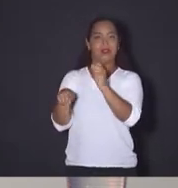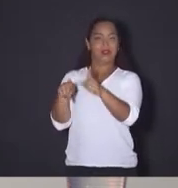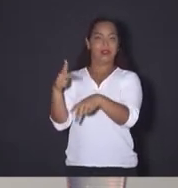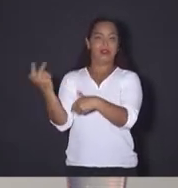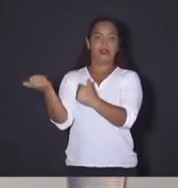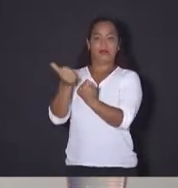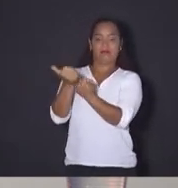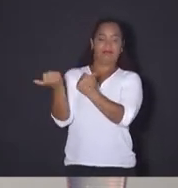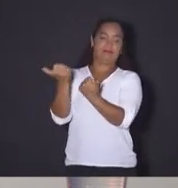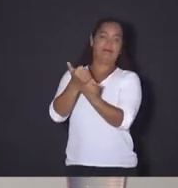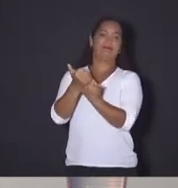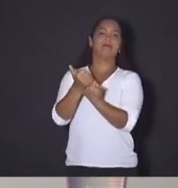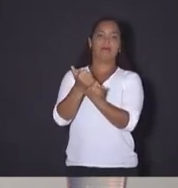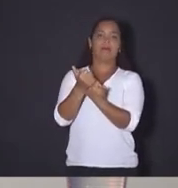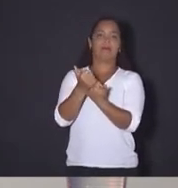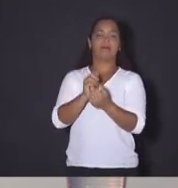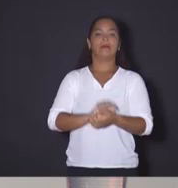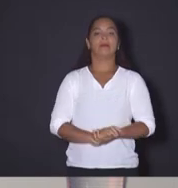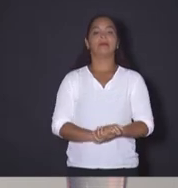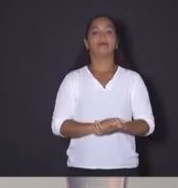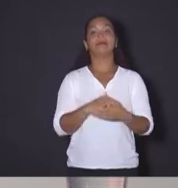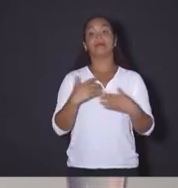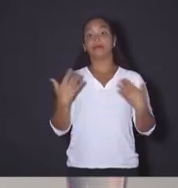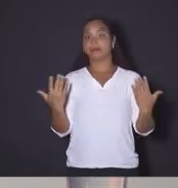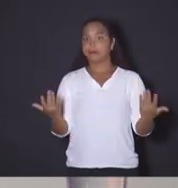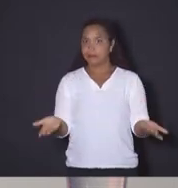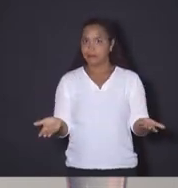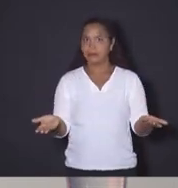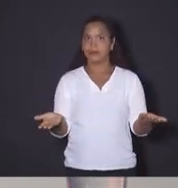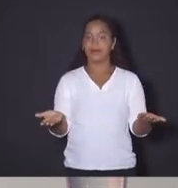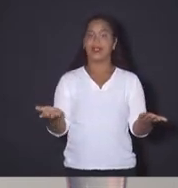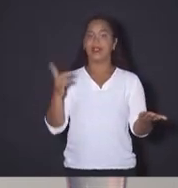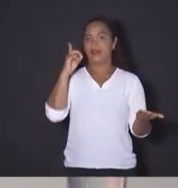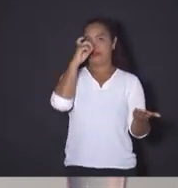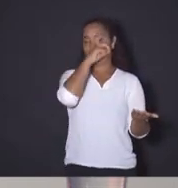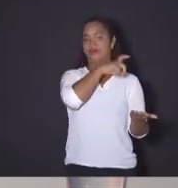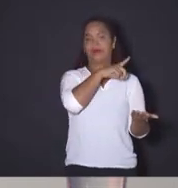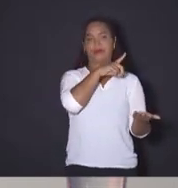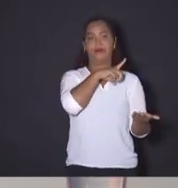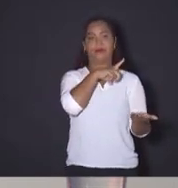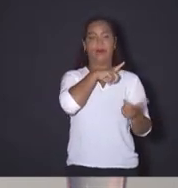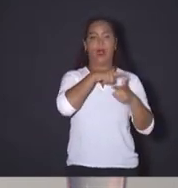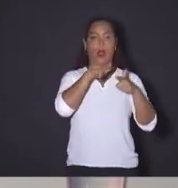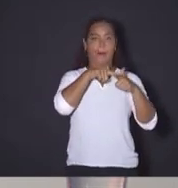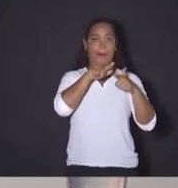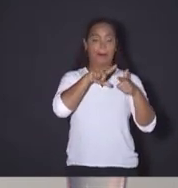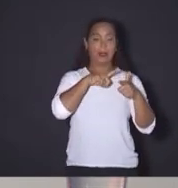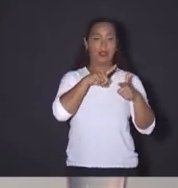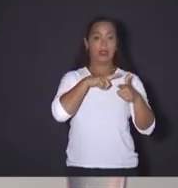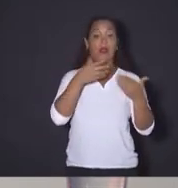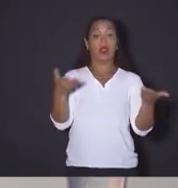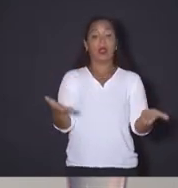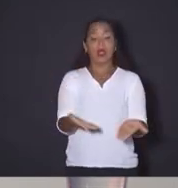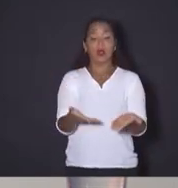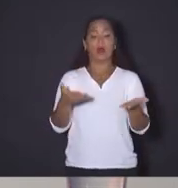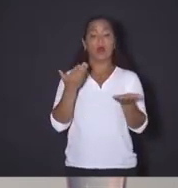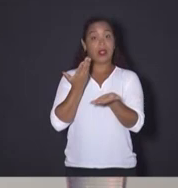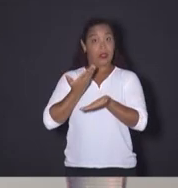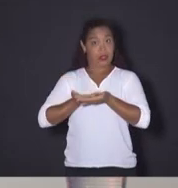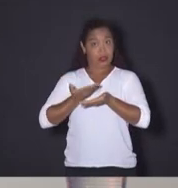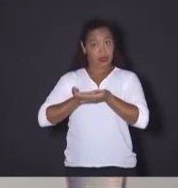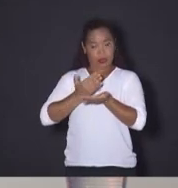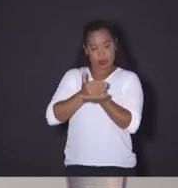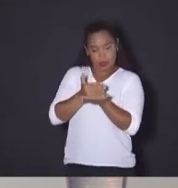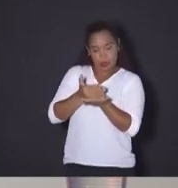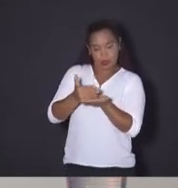depois dos seus anos de trabalho ora face a este desafio o que nós precisamos mudar na formação inicial e